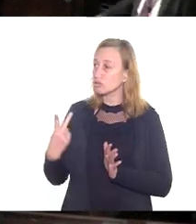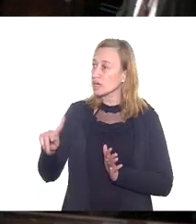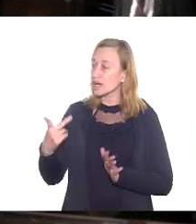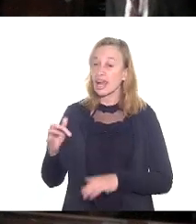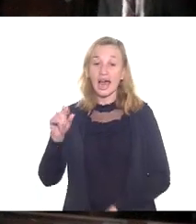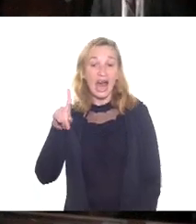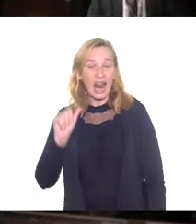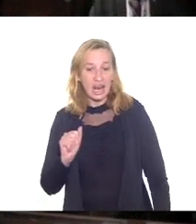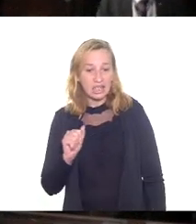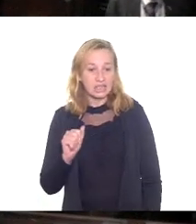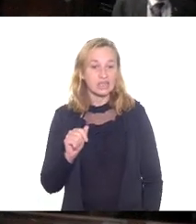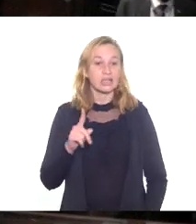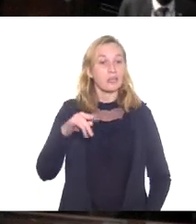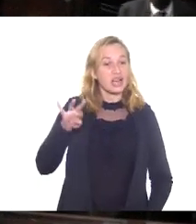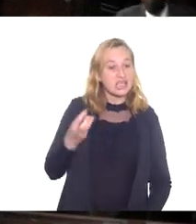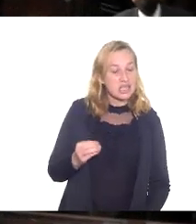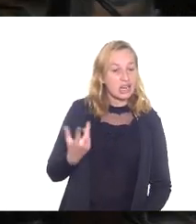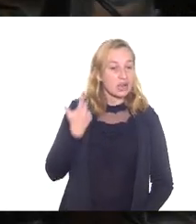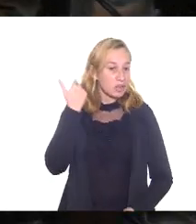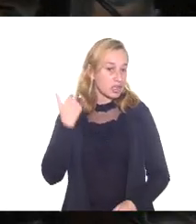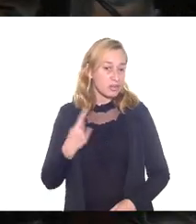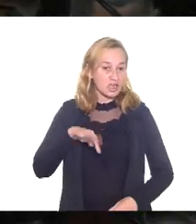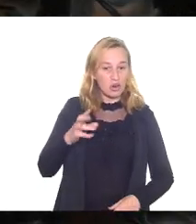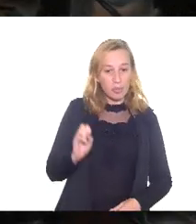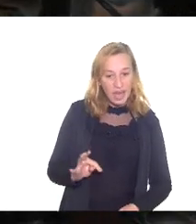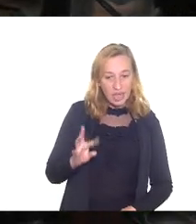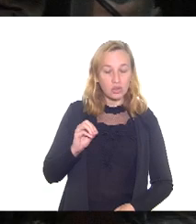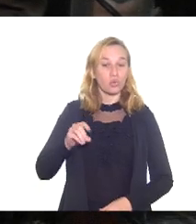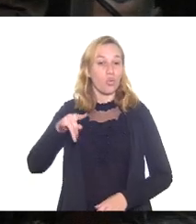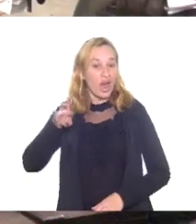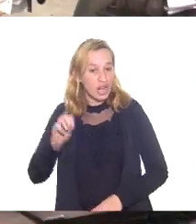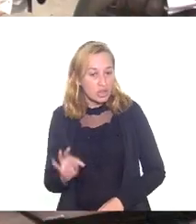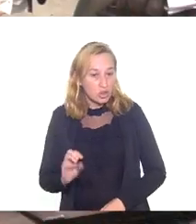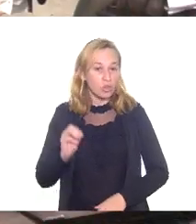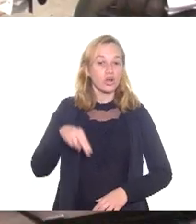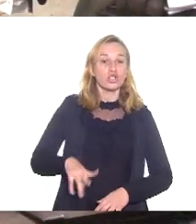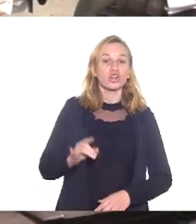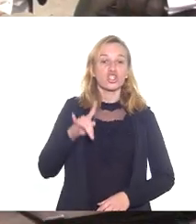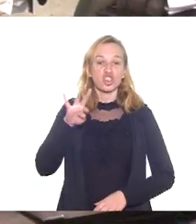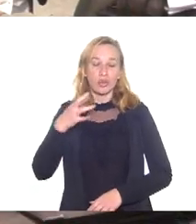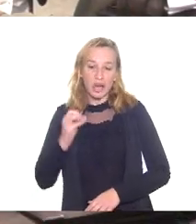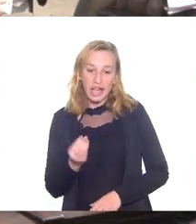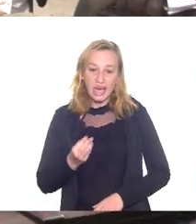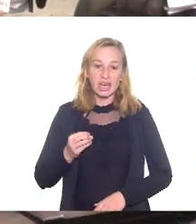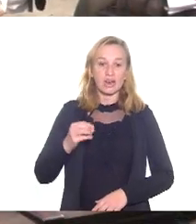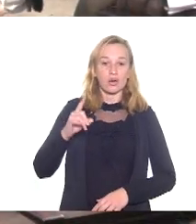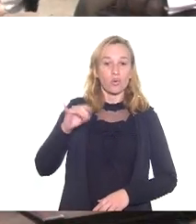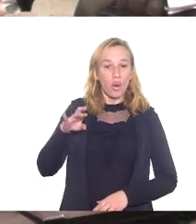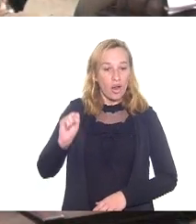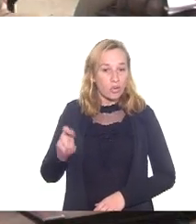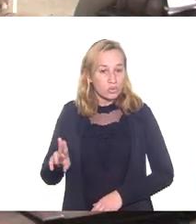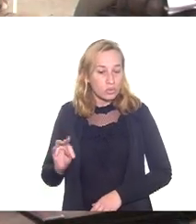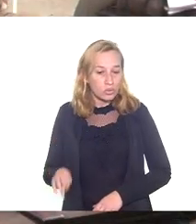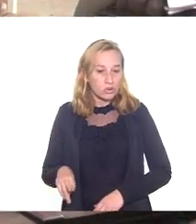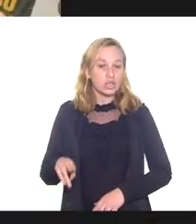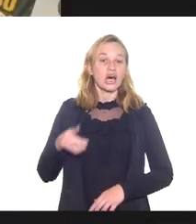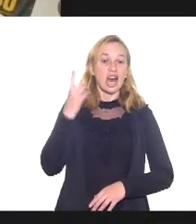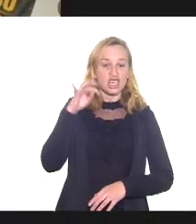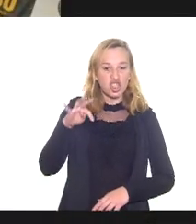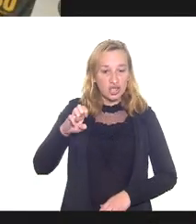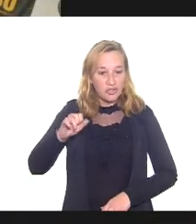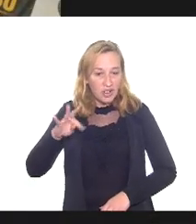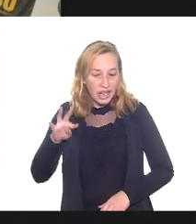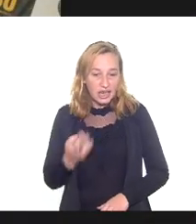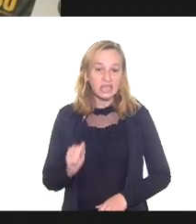Alana Passos, Marcelo Cabeleireiro, Márcio Alberto, Wellington, Chiquinho da Mangueira, Paul Bell, Alexandre